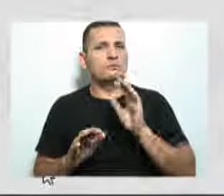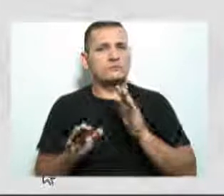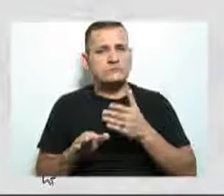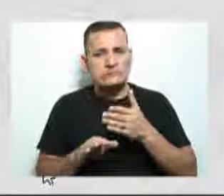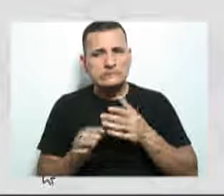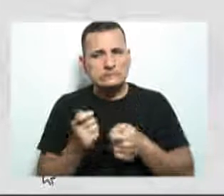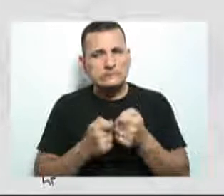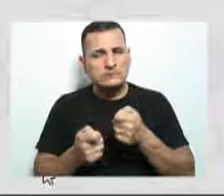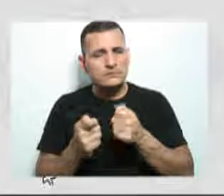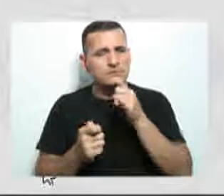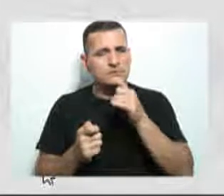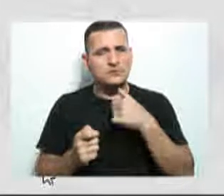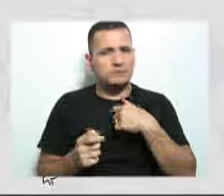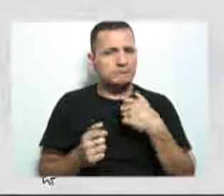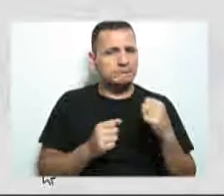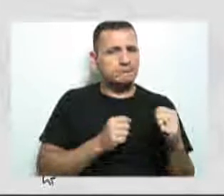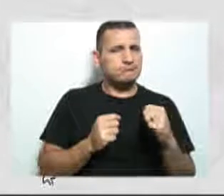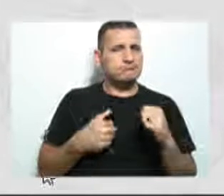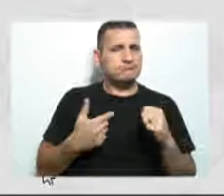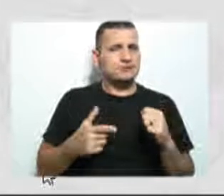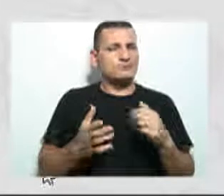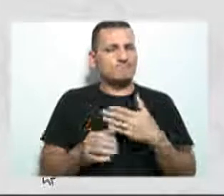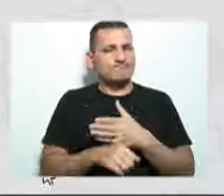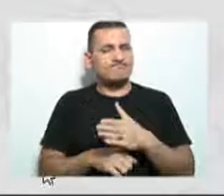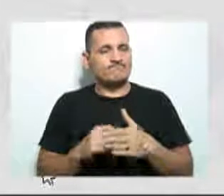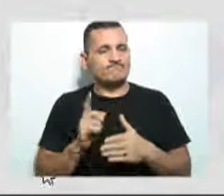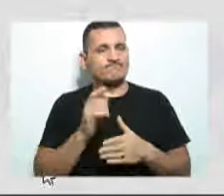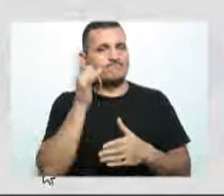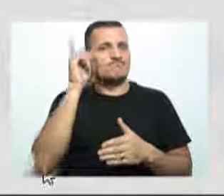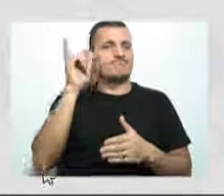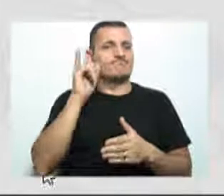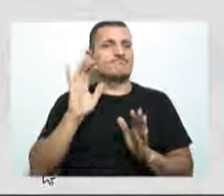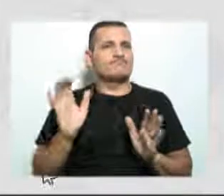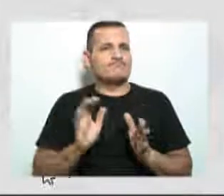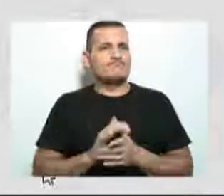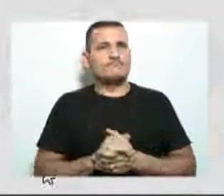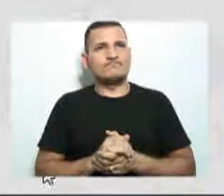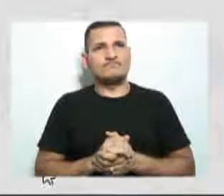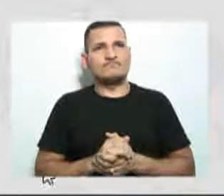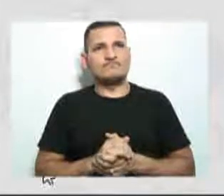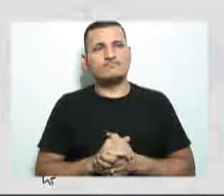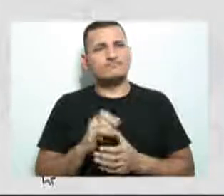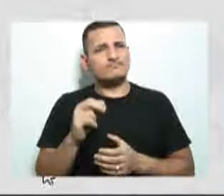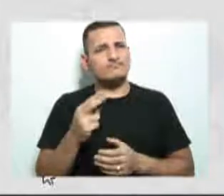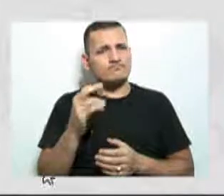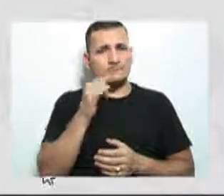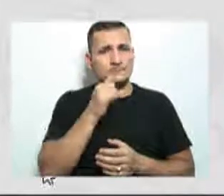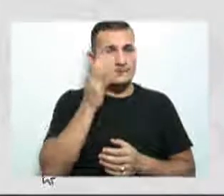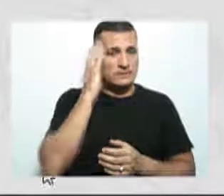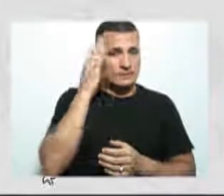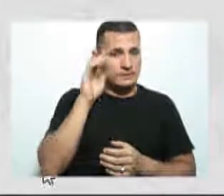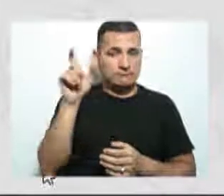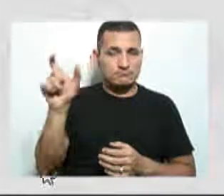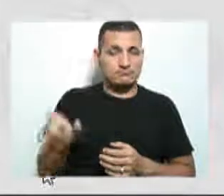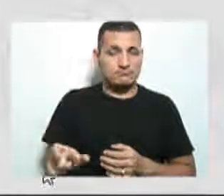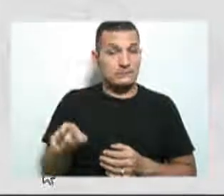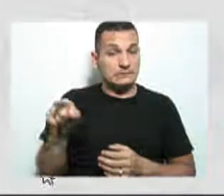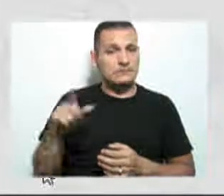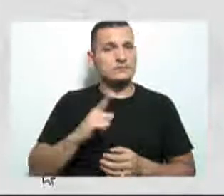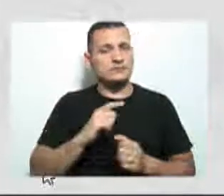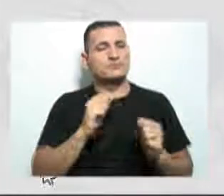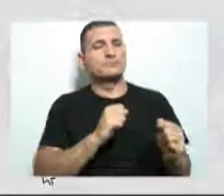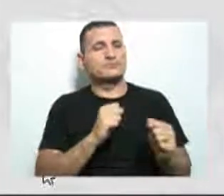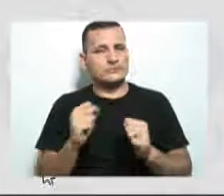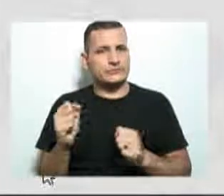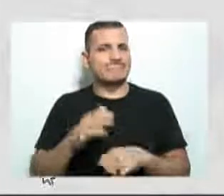negociação se você não tem esse poder esse poder coercitivo, ou se sabe que o outro tem esse poder